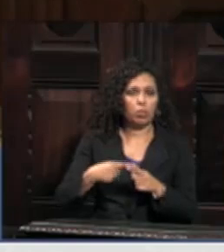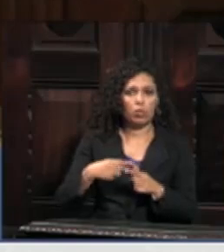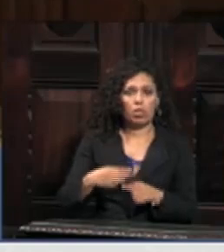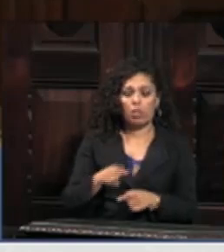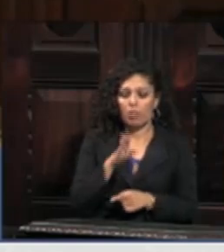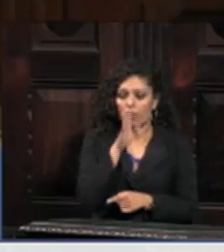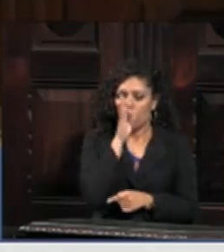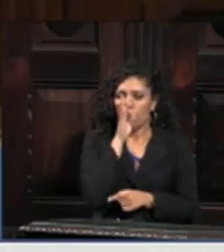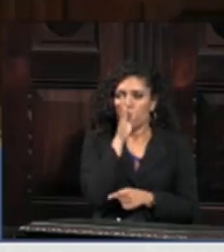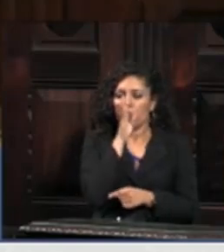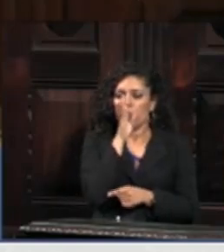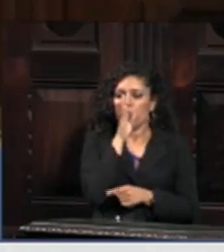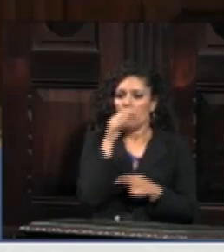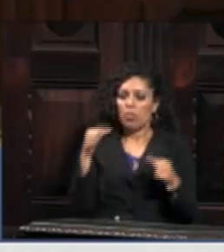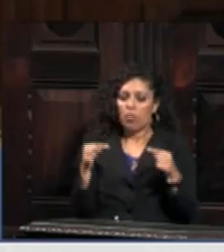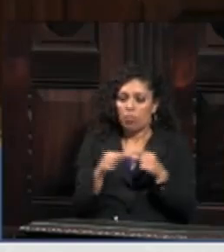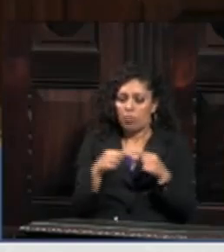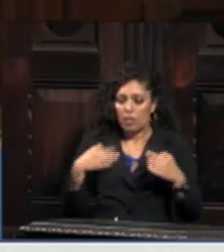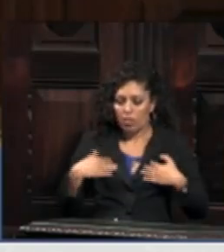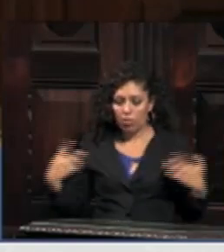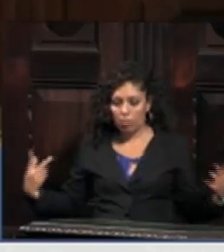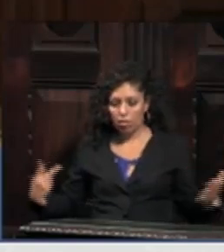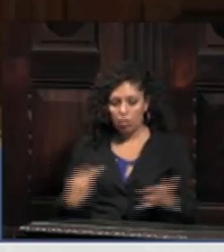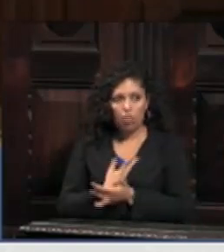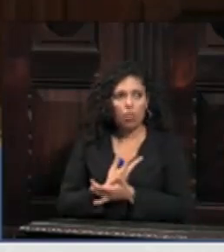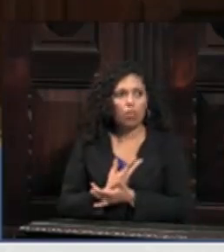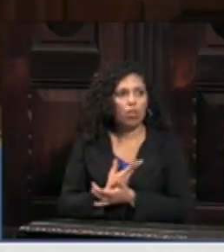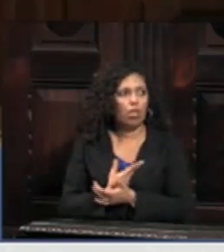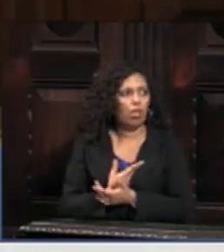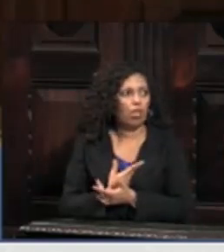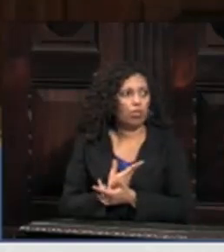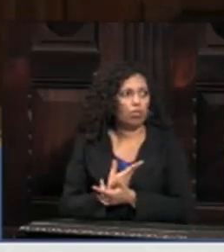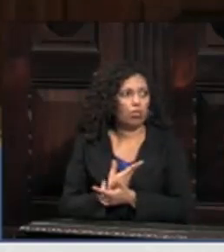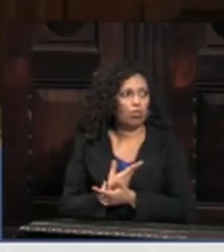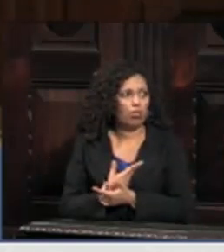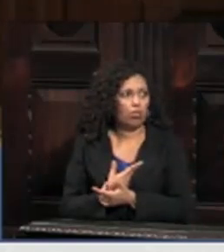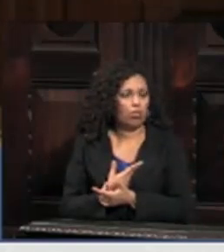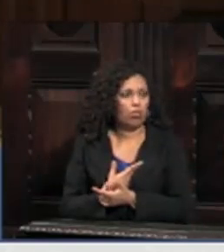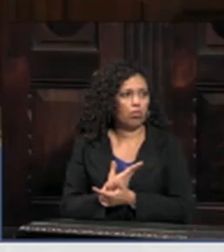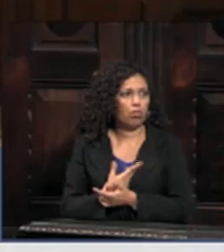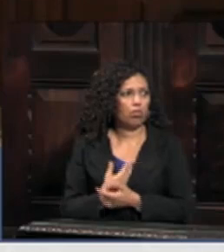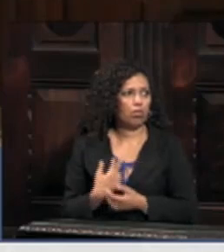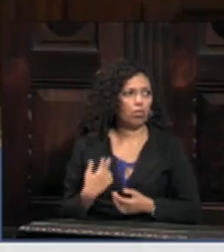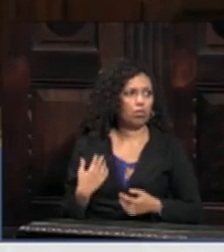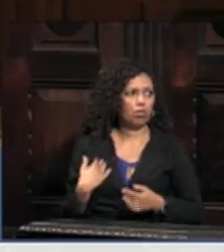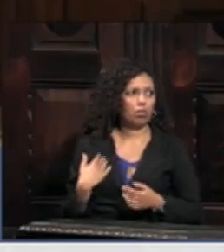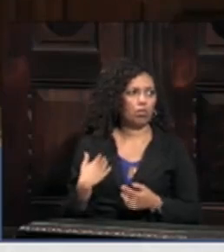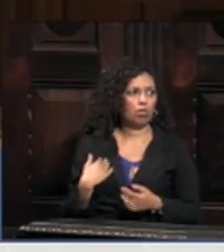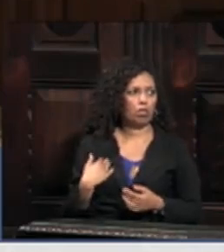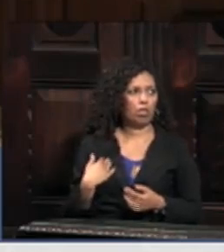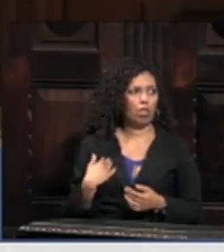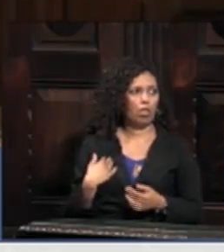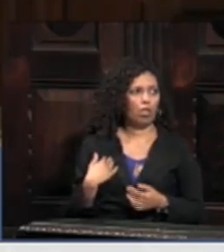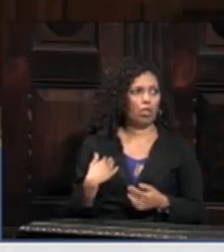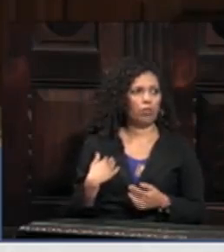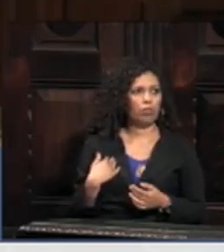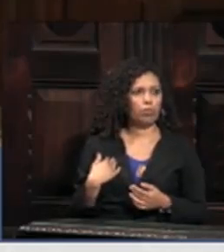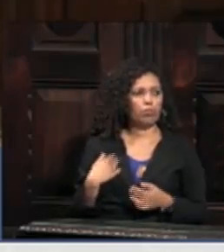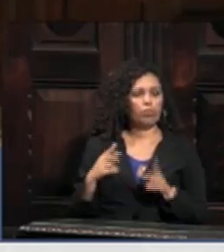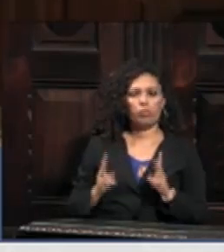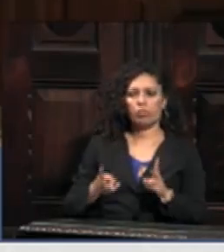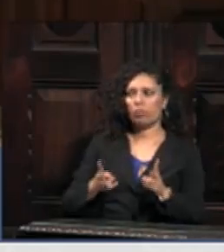estarrece. Eu sou alguém de centro-esquerda, diria eu. Nem diria que estou no campo absoluto da